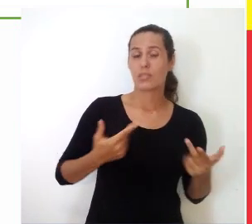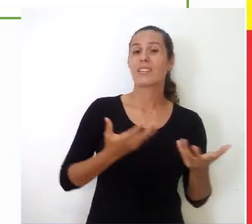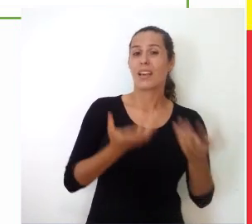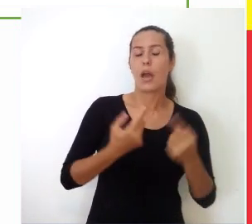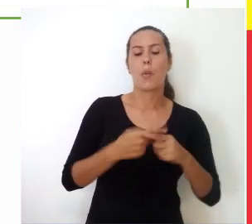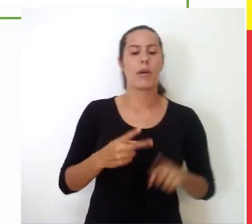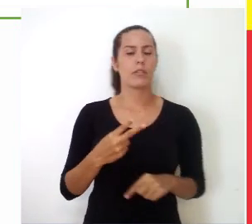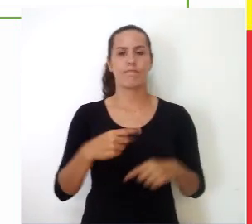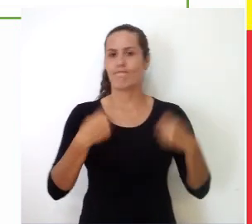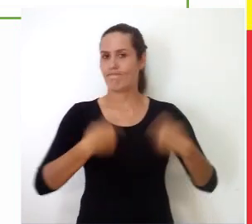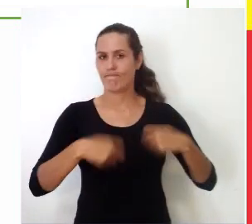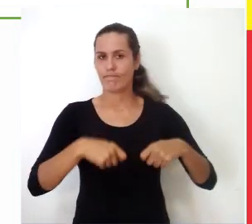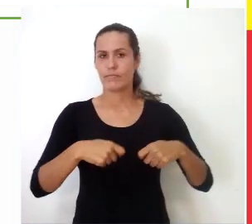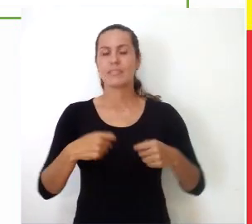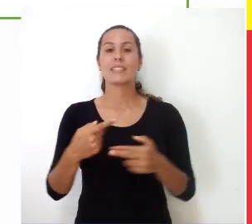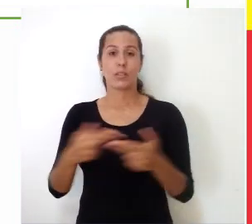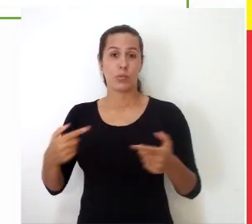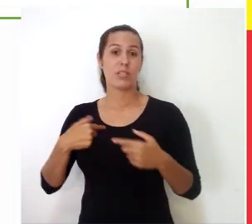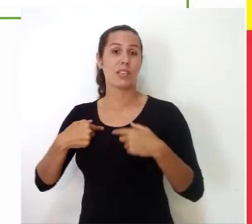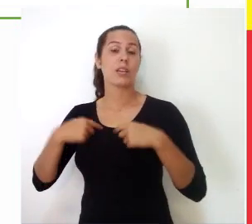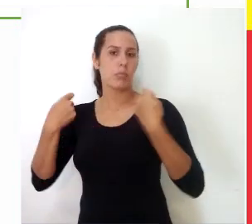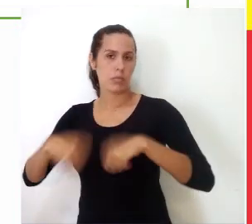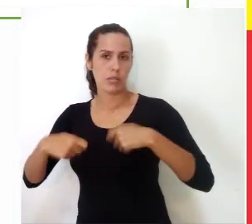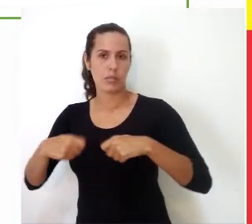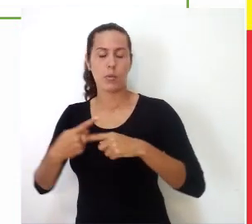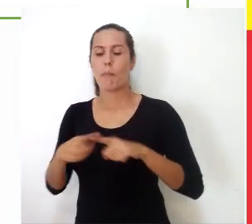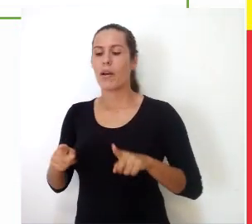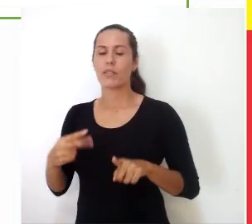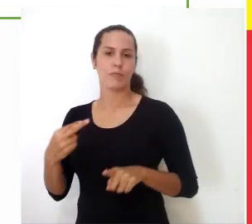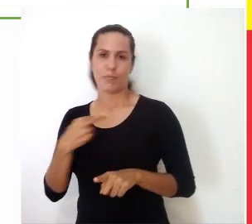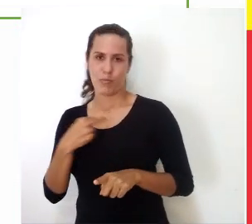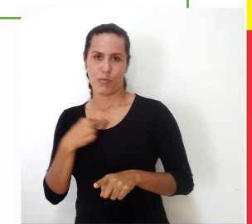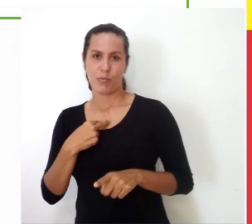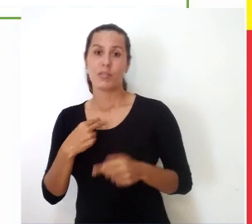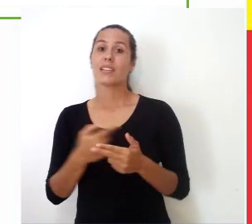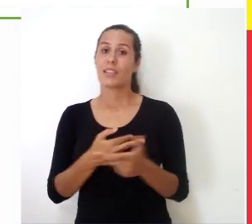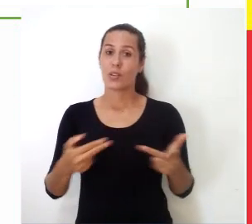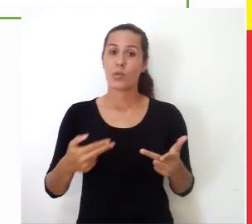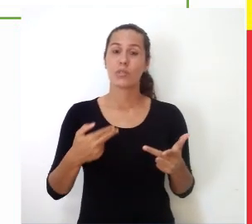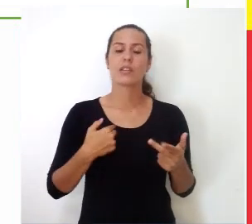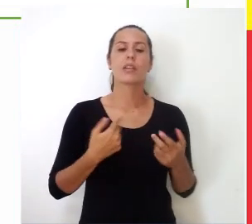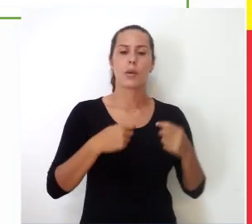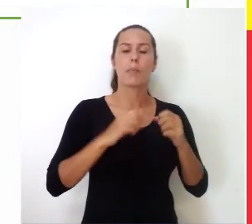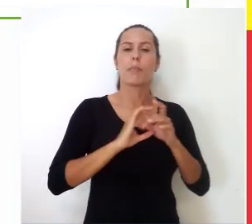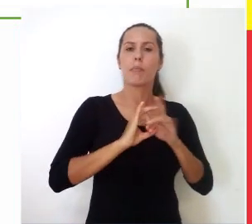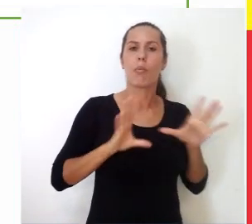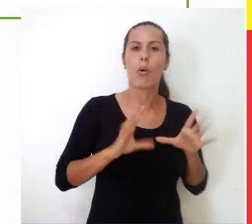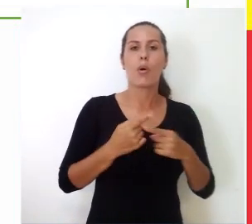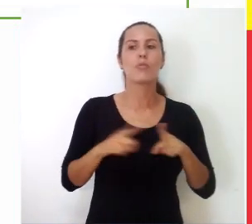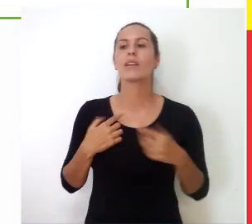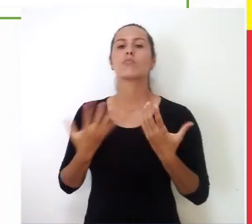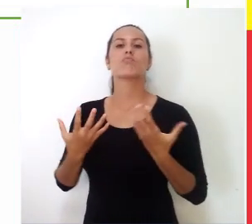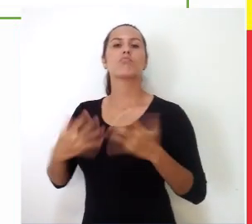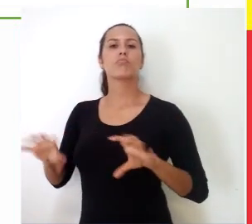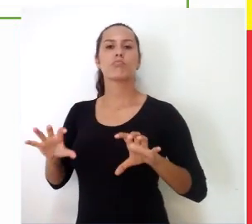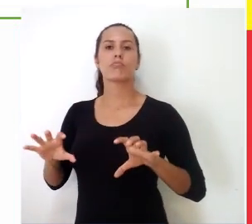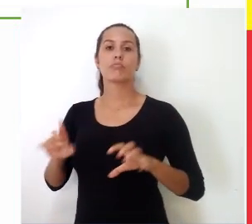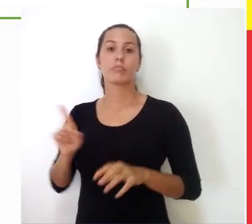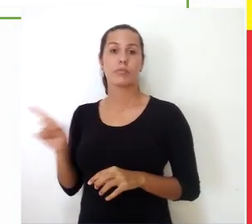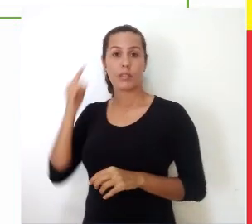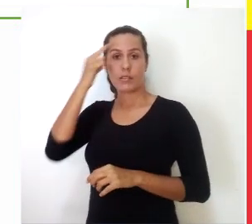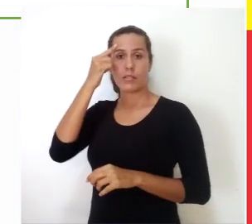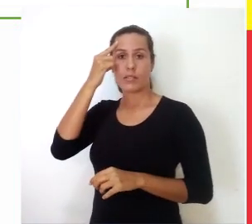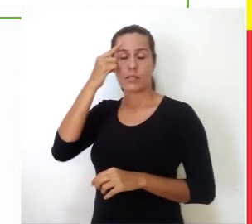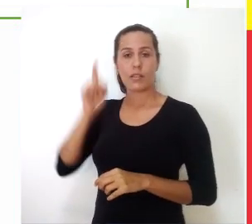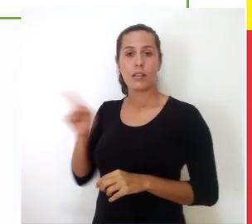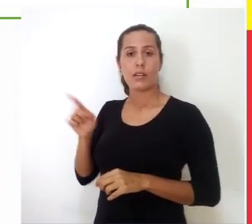não devo. Tem coisa que eu devo, mas não posso. E tem coisa que eu posso, mas não quero. Isso aí é o pensamento de